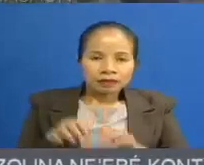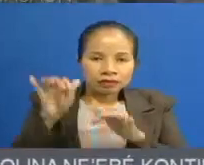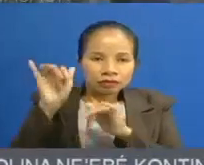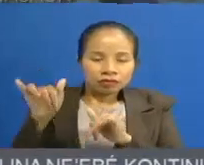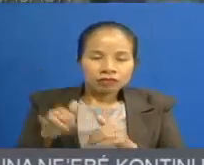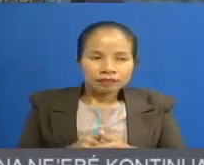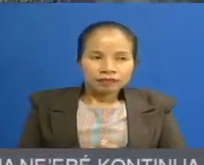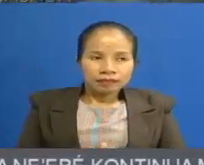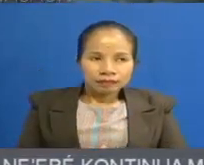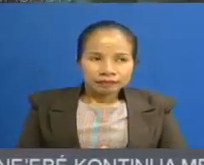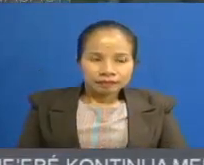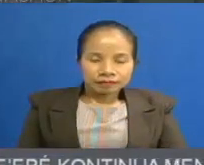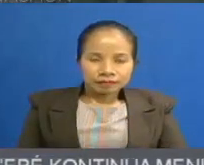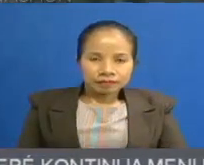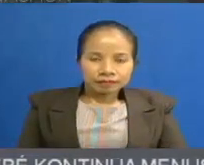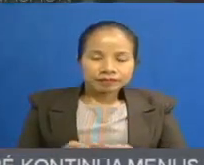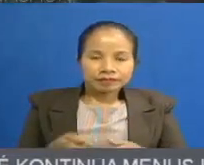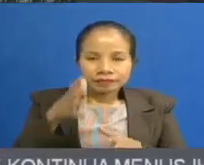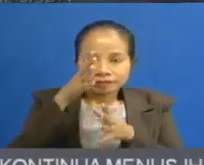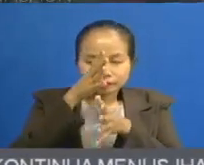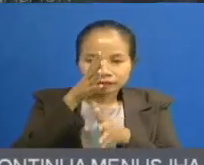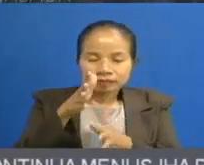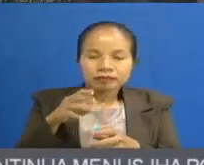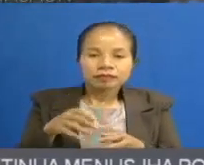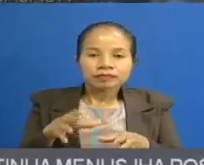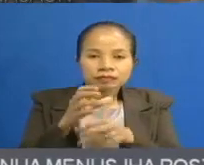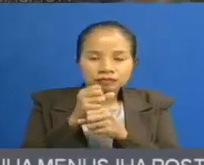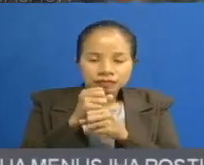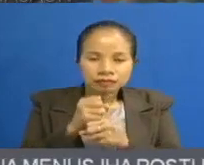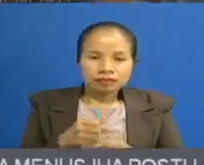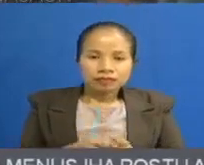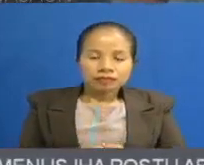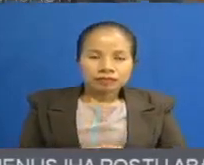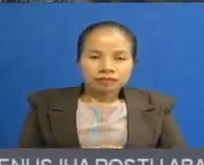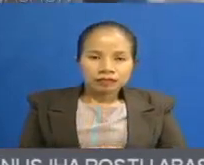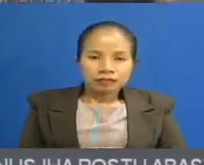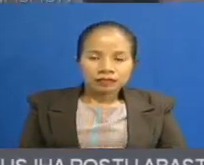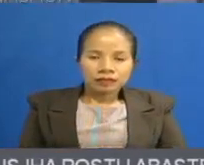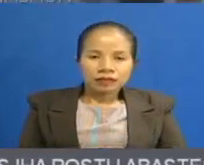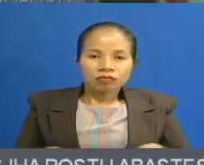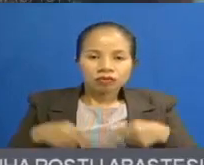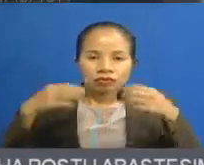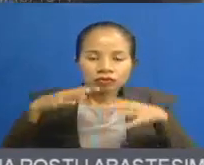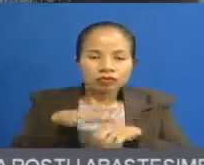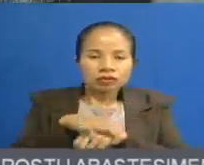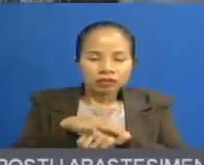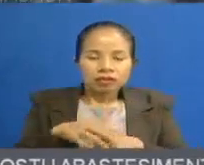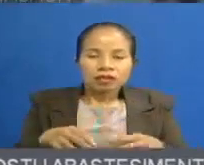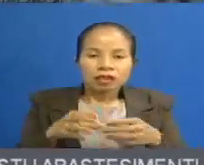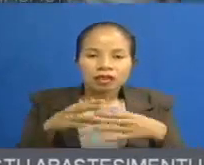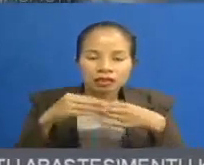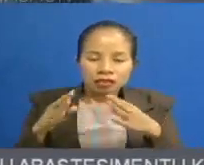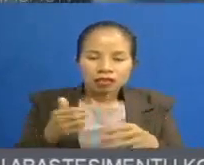pula cruzamento tanque lianai sira continua simu ho sergala no taratais hus autoridade máximo